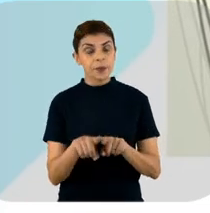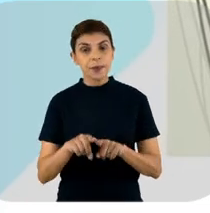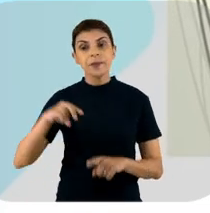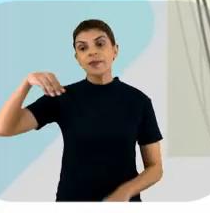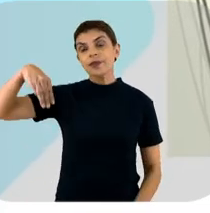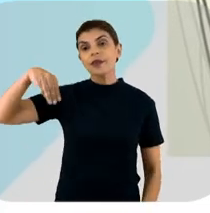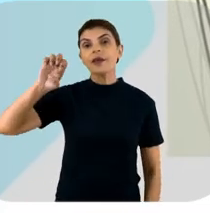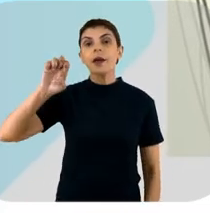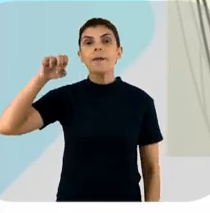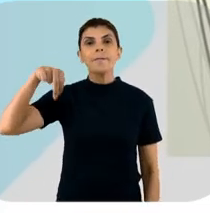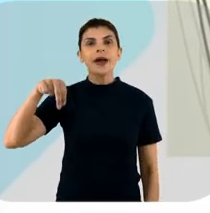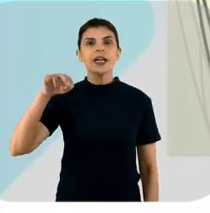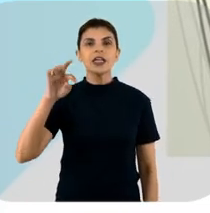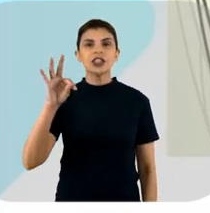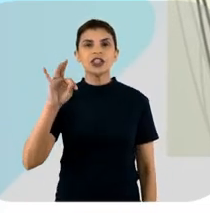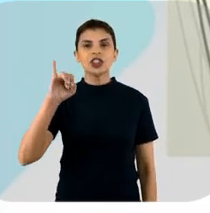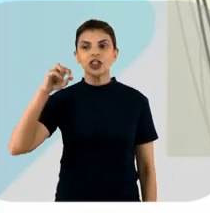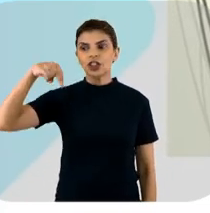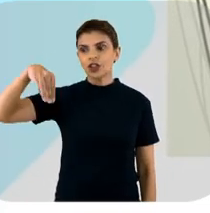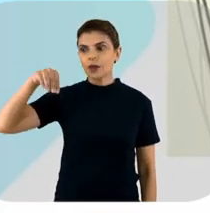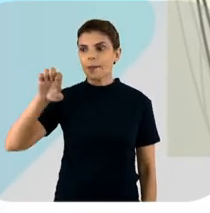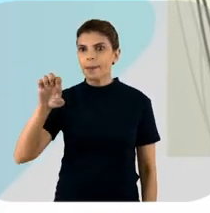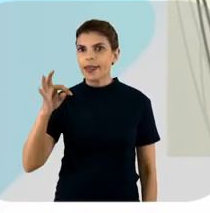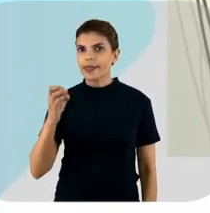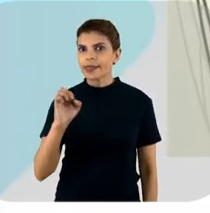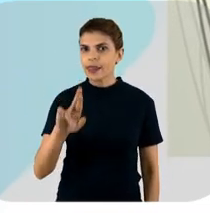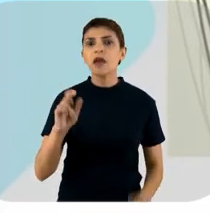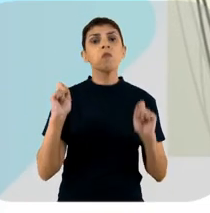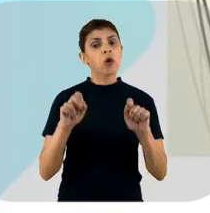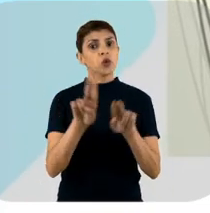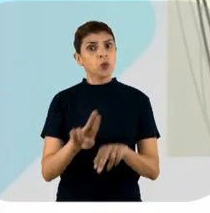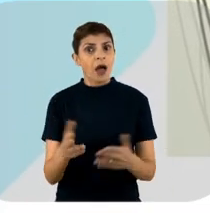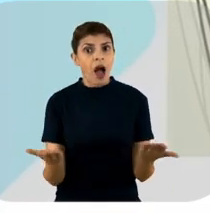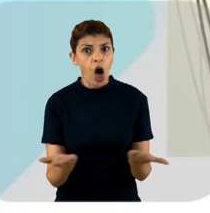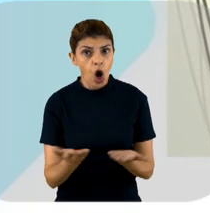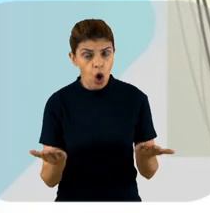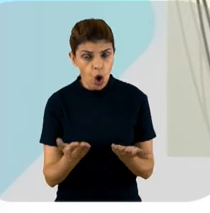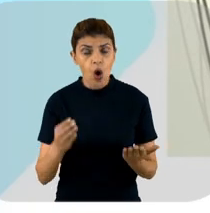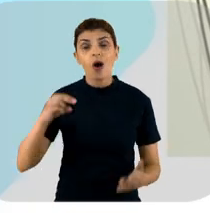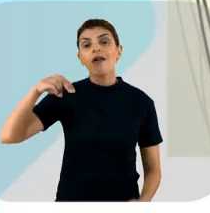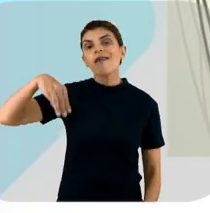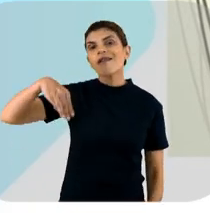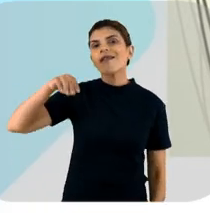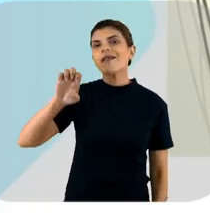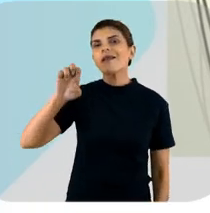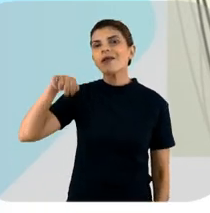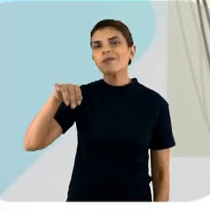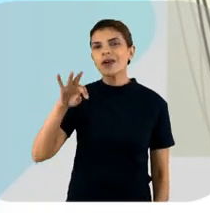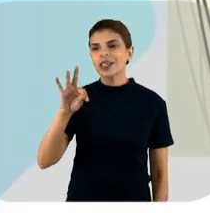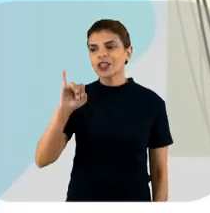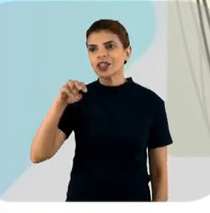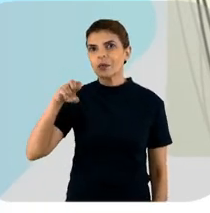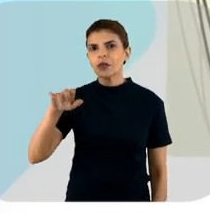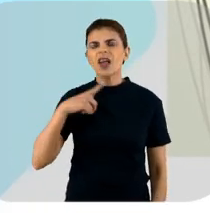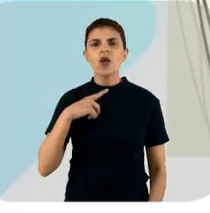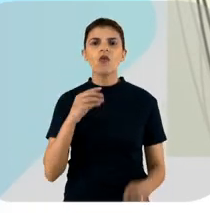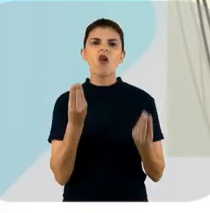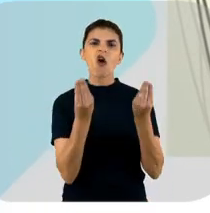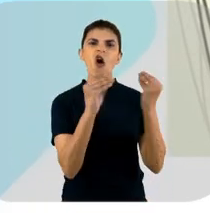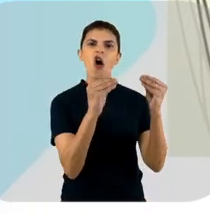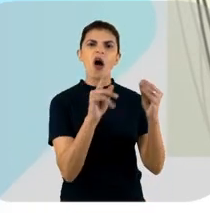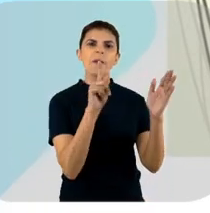o Mentimeter. O Mentimeter é um aplicativo que poderíamos estar usando agora, em que eu coloco